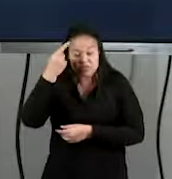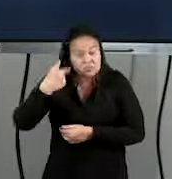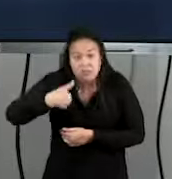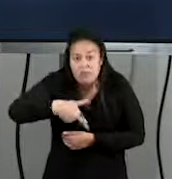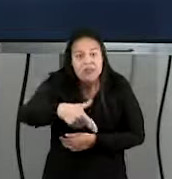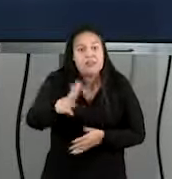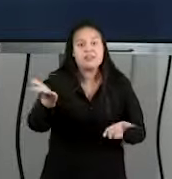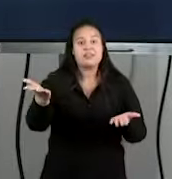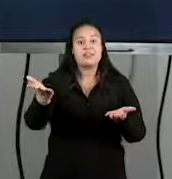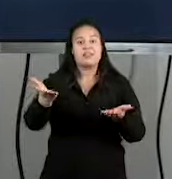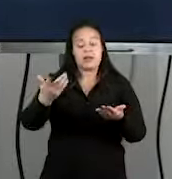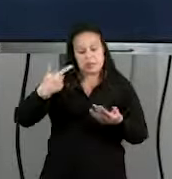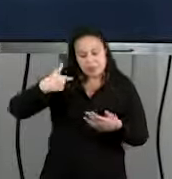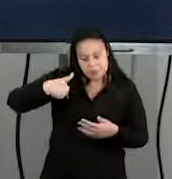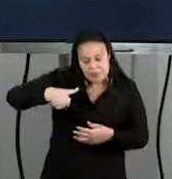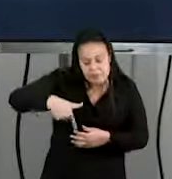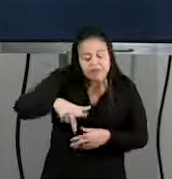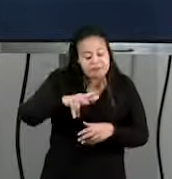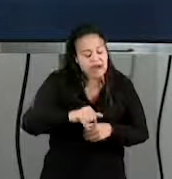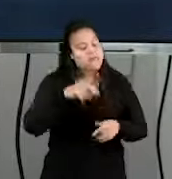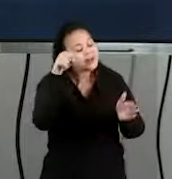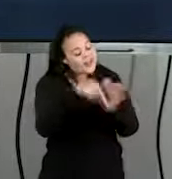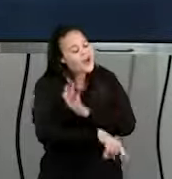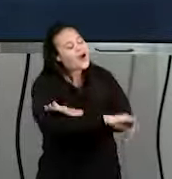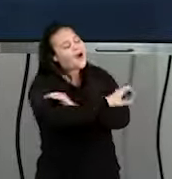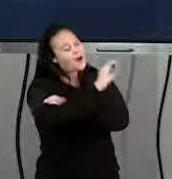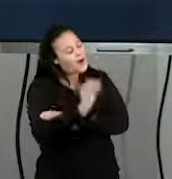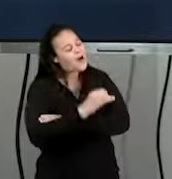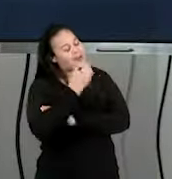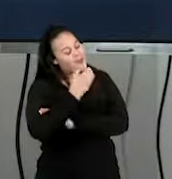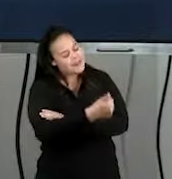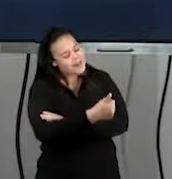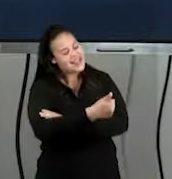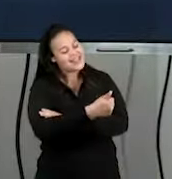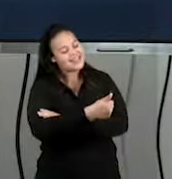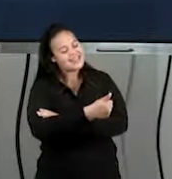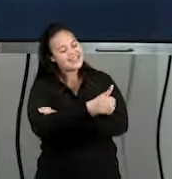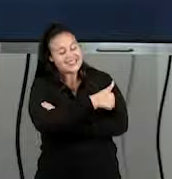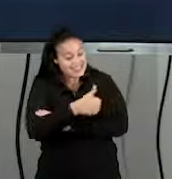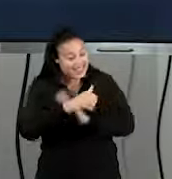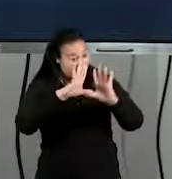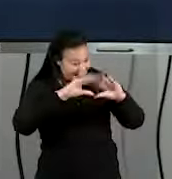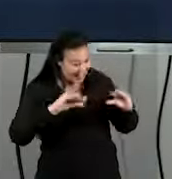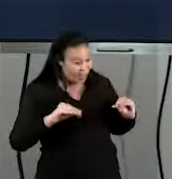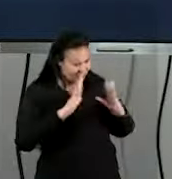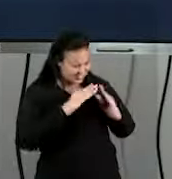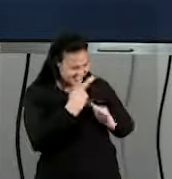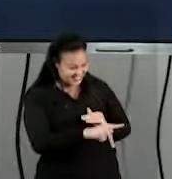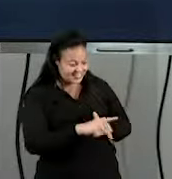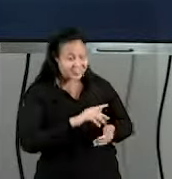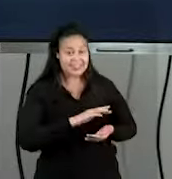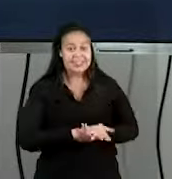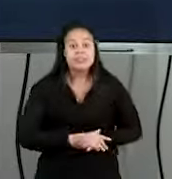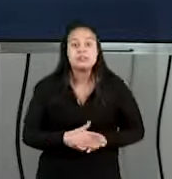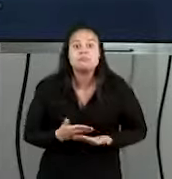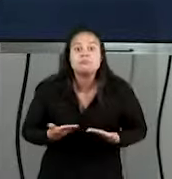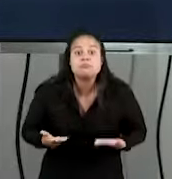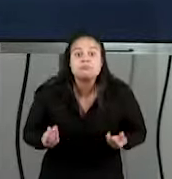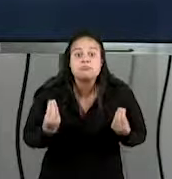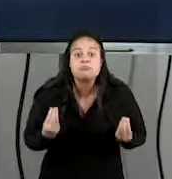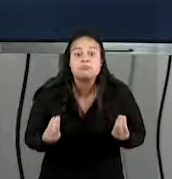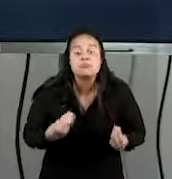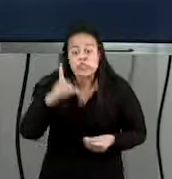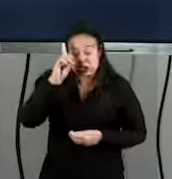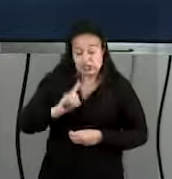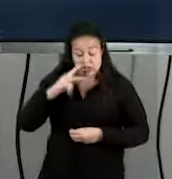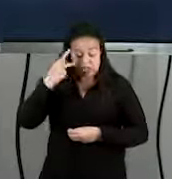Uma pessoa pode ir na sua casa e perguntar: oi, como é que você tá? Você tá bem? Tá tudo tranquilo aí na sua casa? Mas os direitos humanos